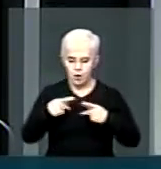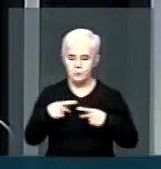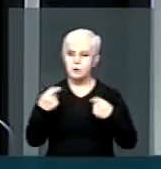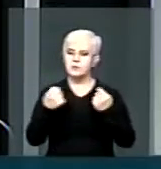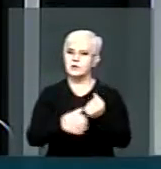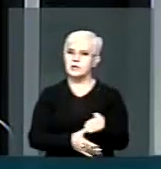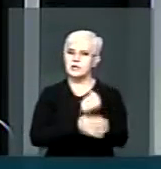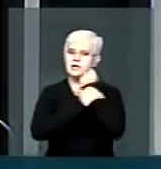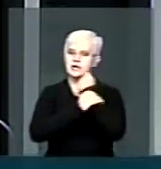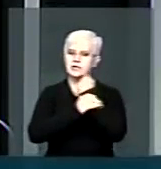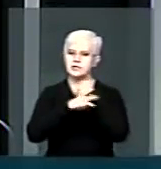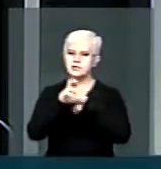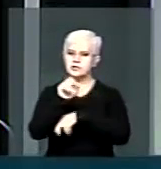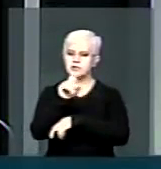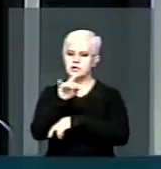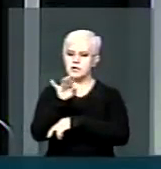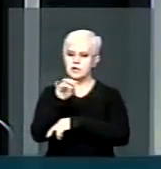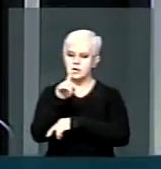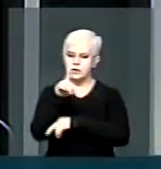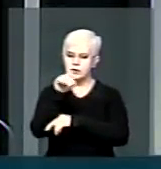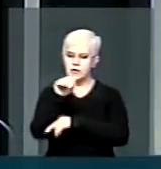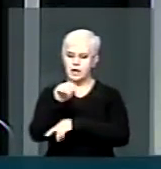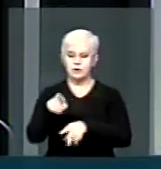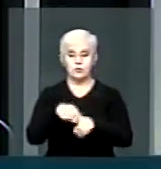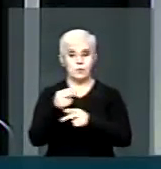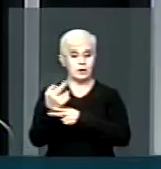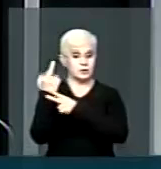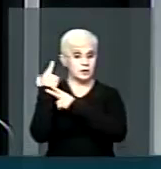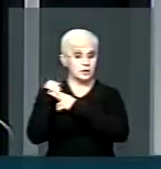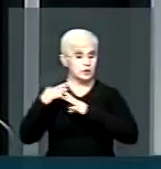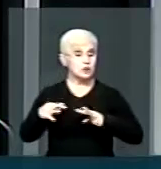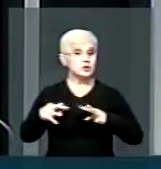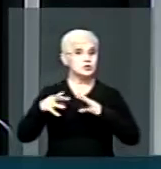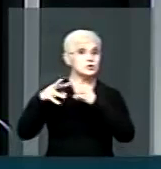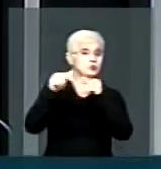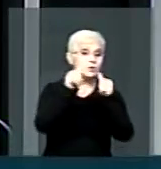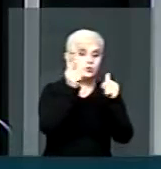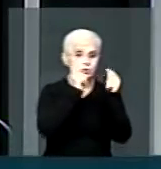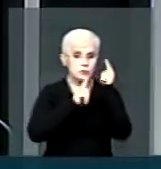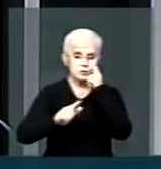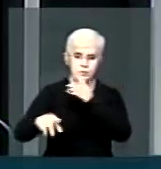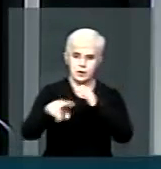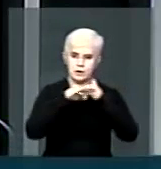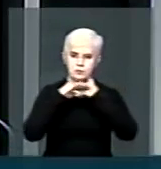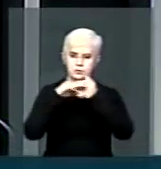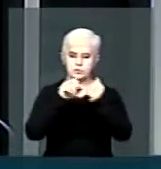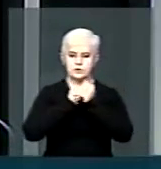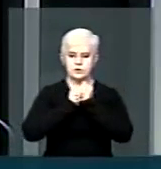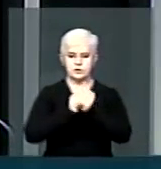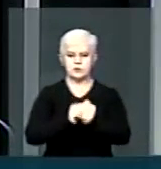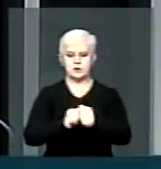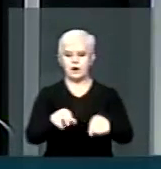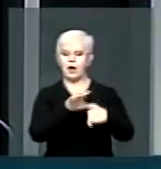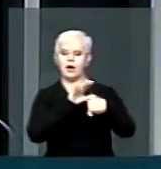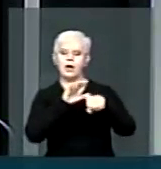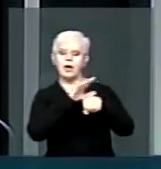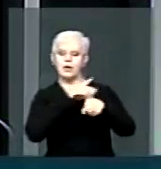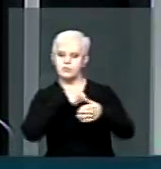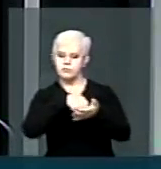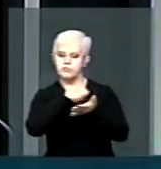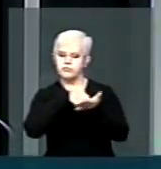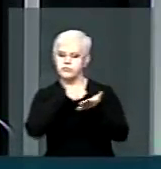garantido pelo Estado, mas com a responsabilidade de todos para que se concretizasse. A Constituição